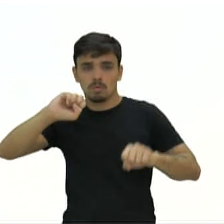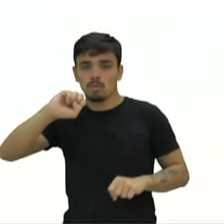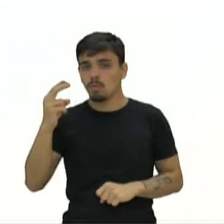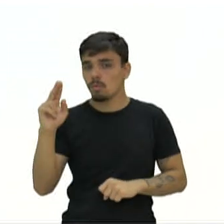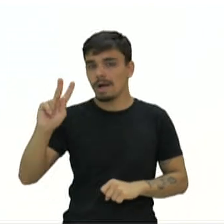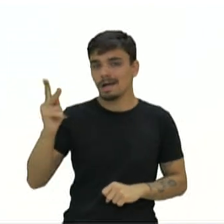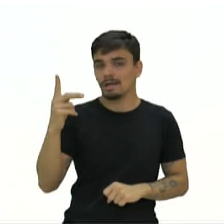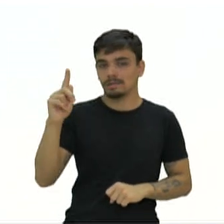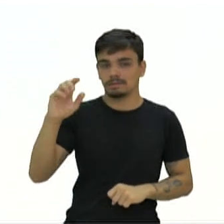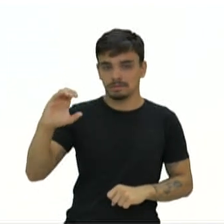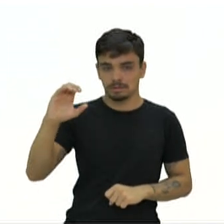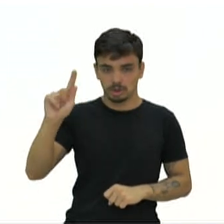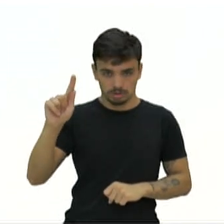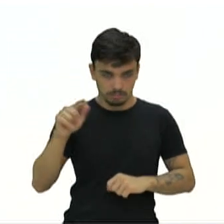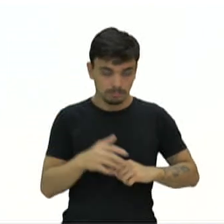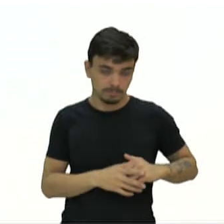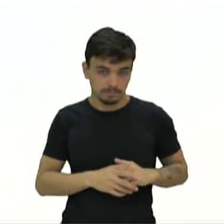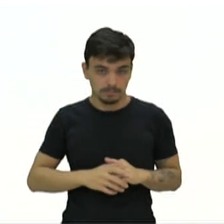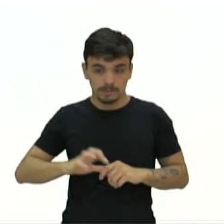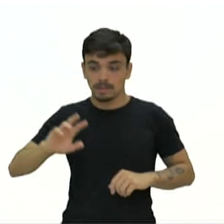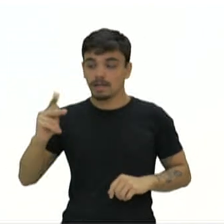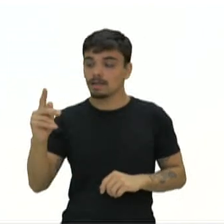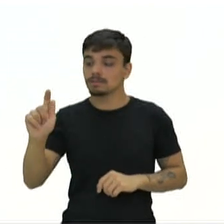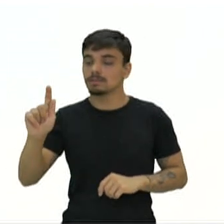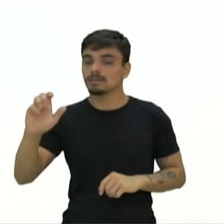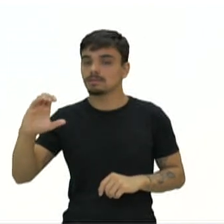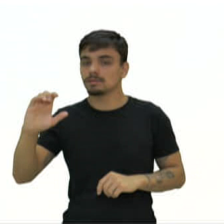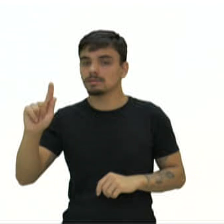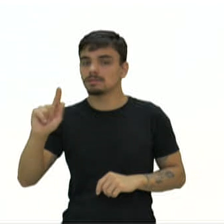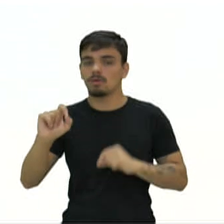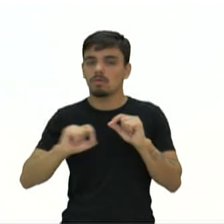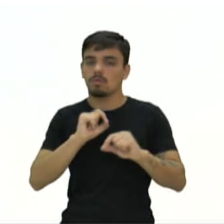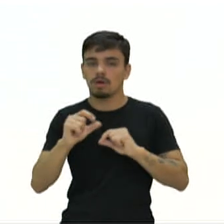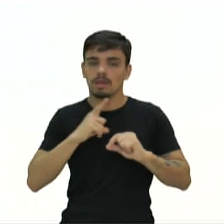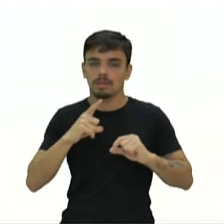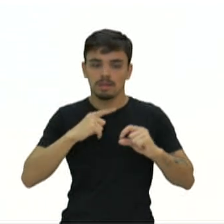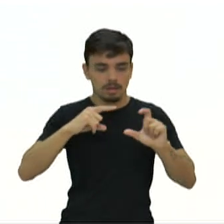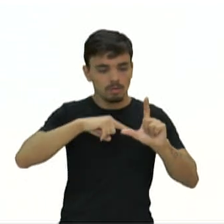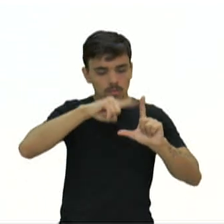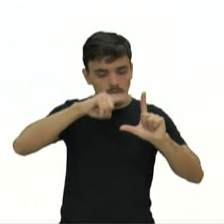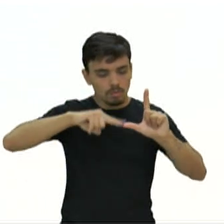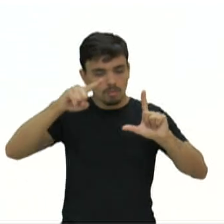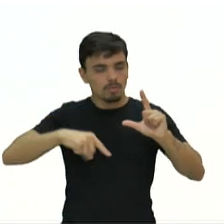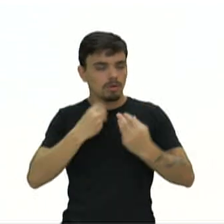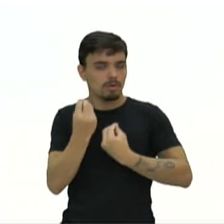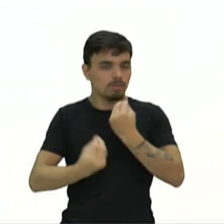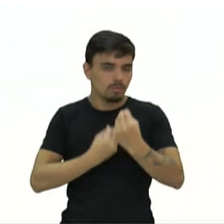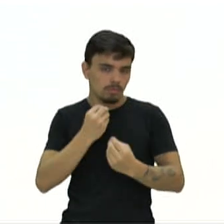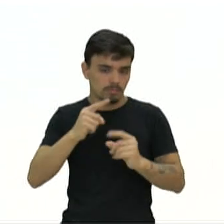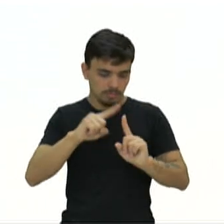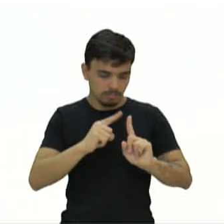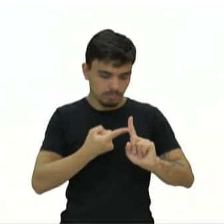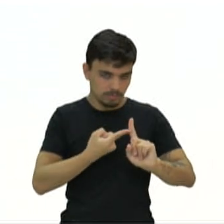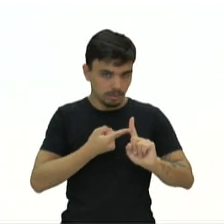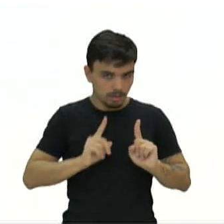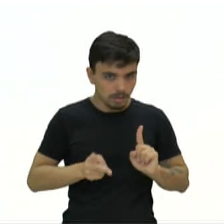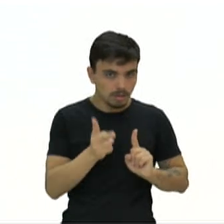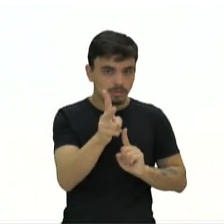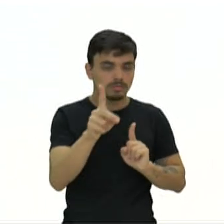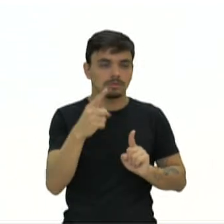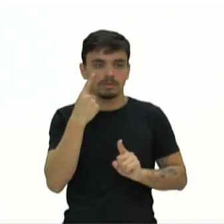HCG, certo? Esse HCG ele vai manter os níveis daí desses hormônios que vão manter a gravidez. Esses hormônios